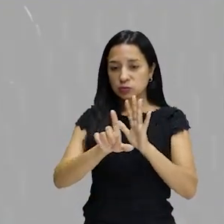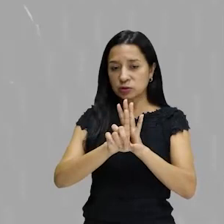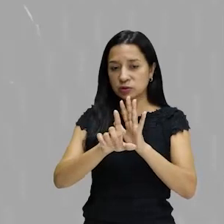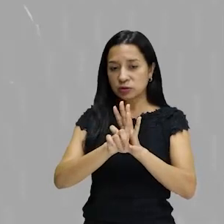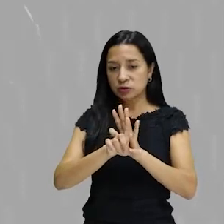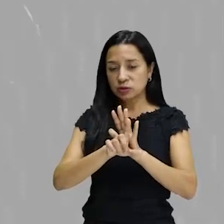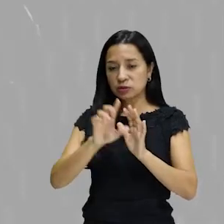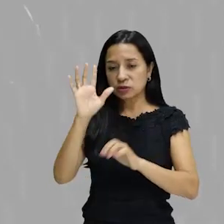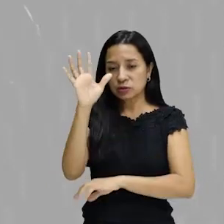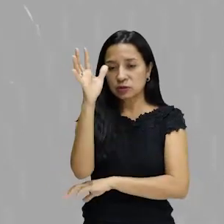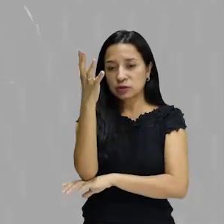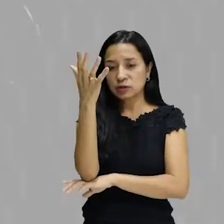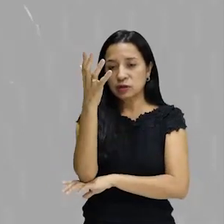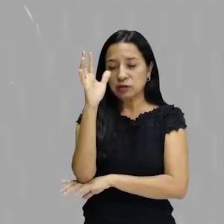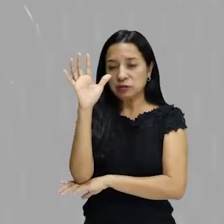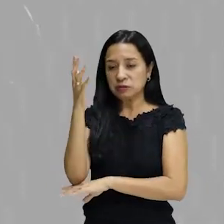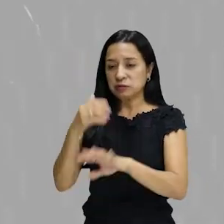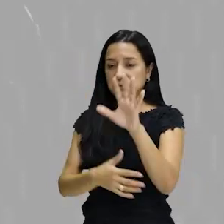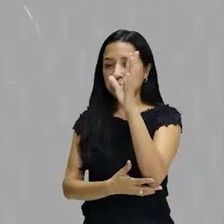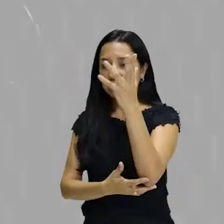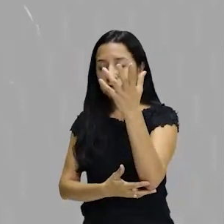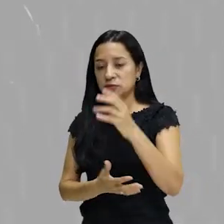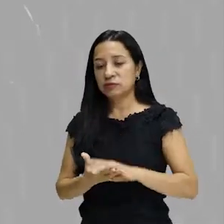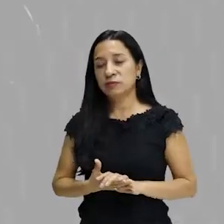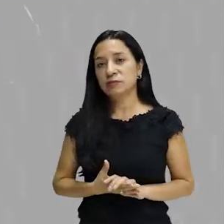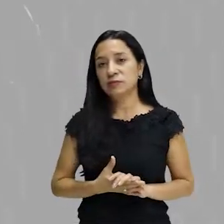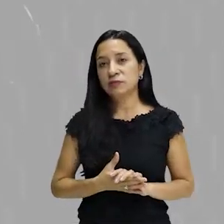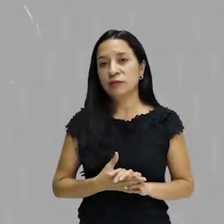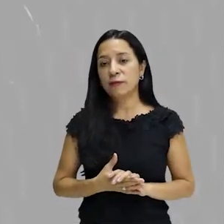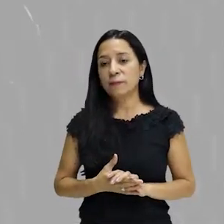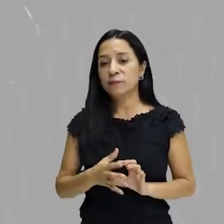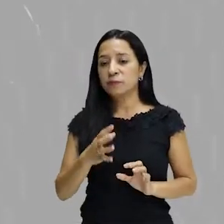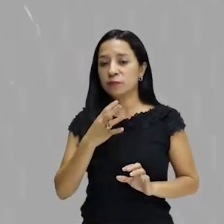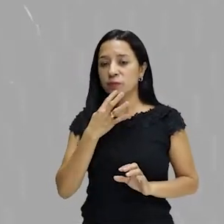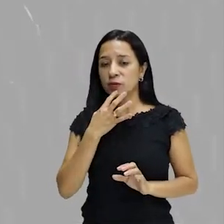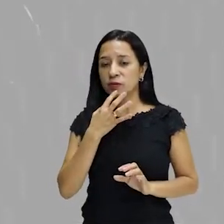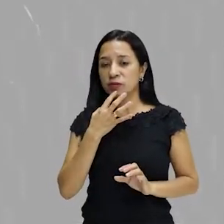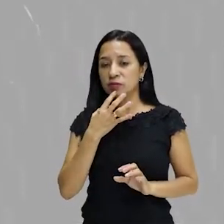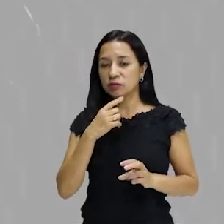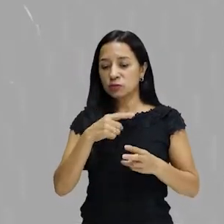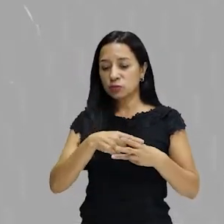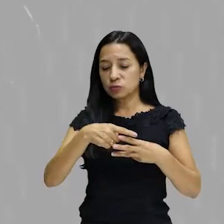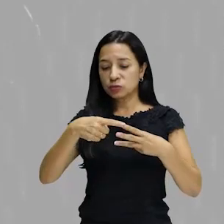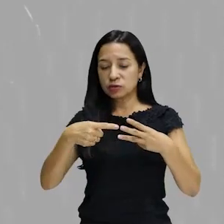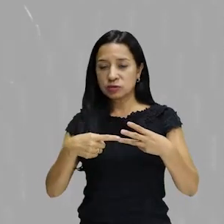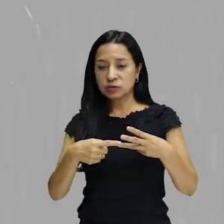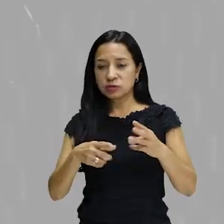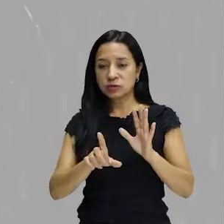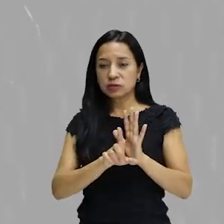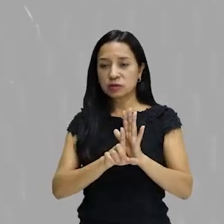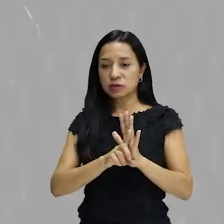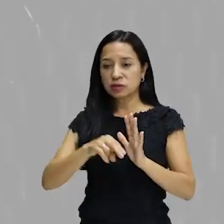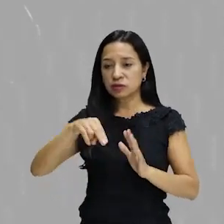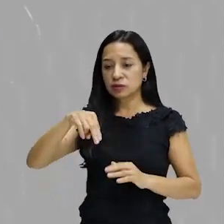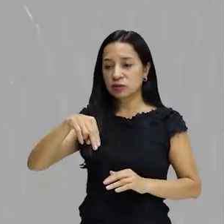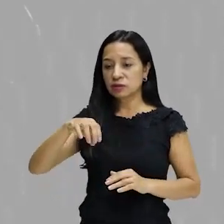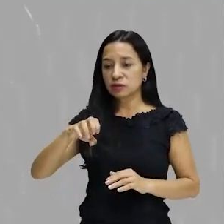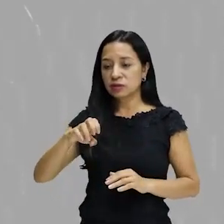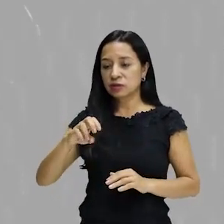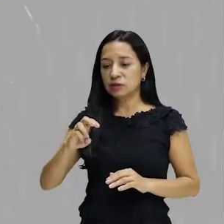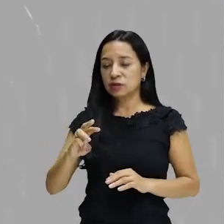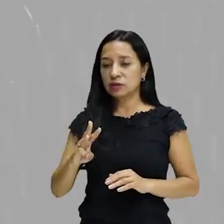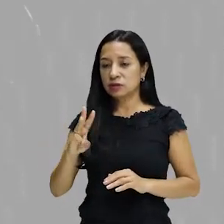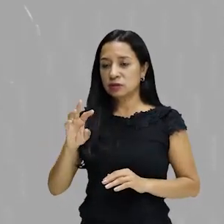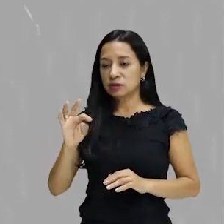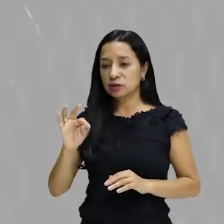esse estudo para poder formalizar suas leis, que nós conhecemos como as famosas 3 leis de Newton, né? A lei da inércia, o